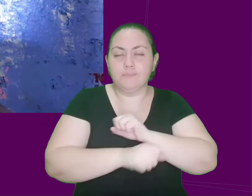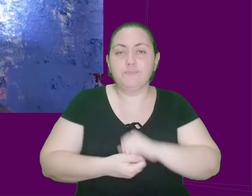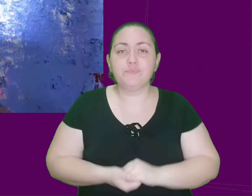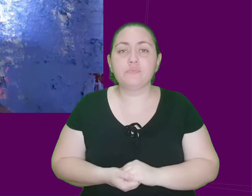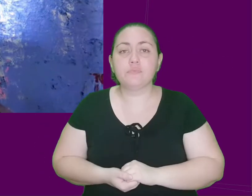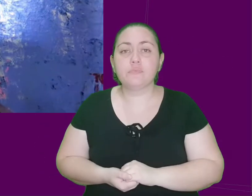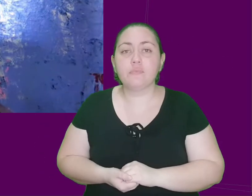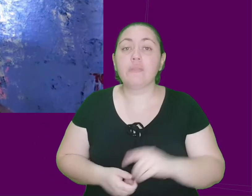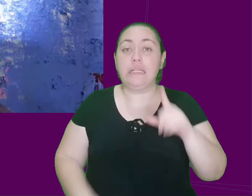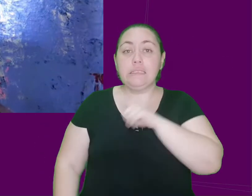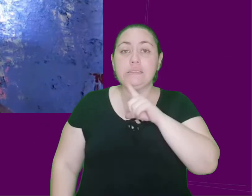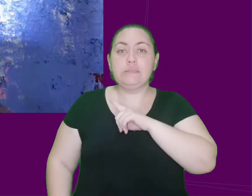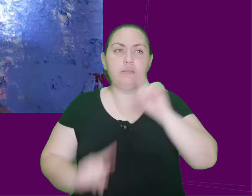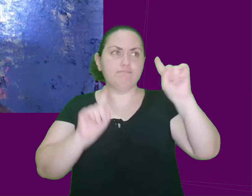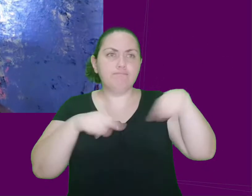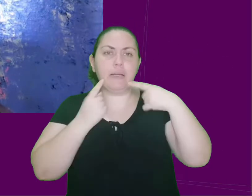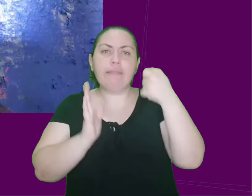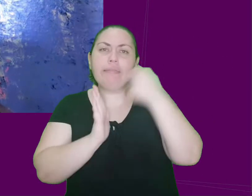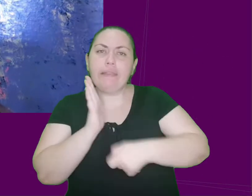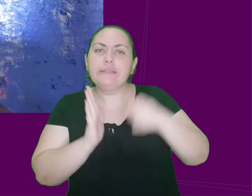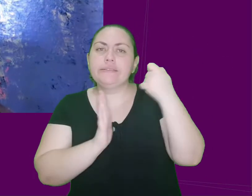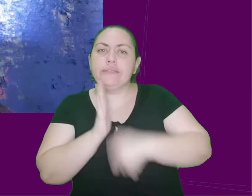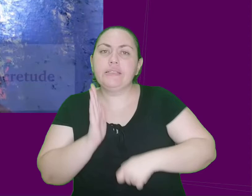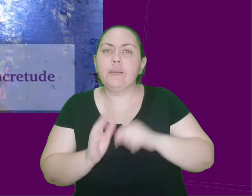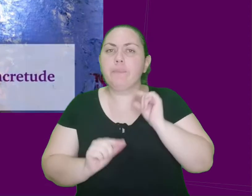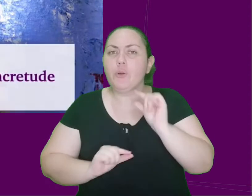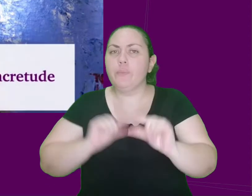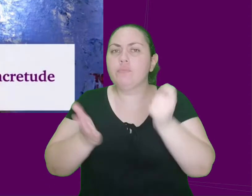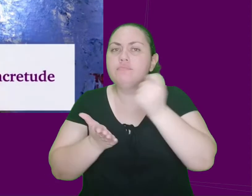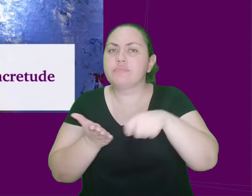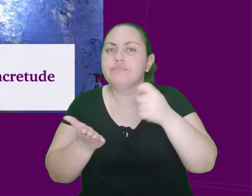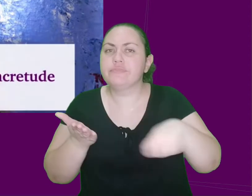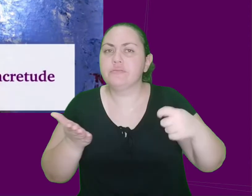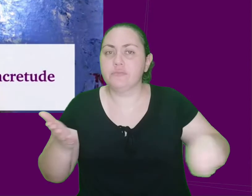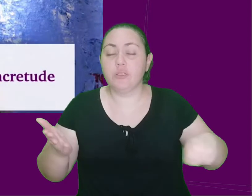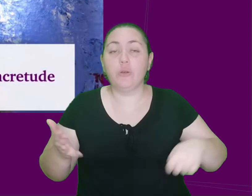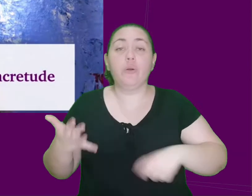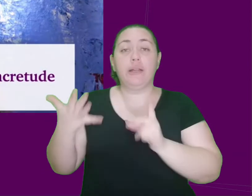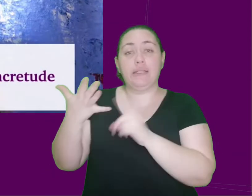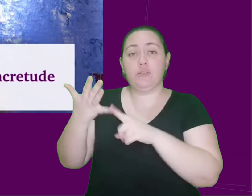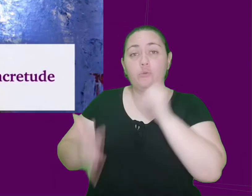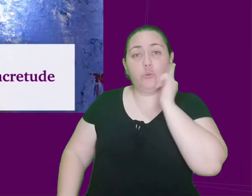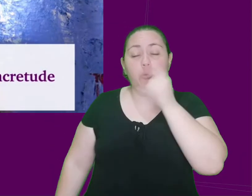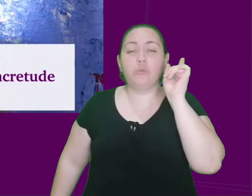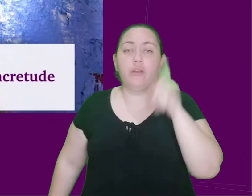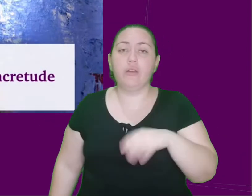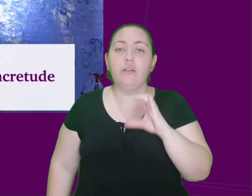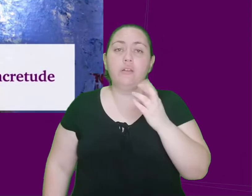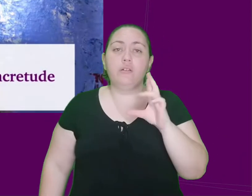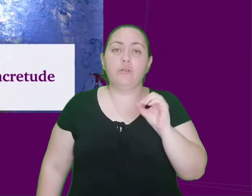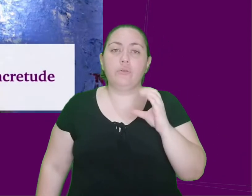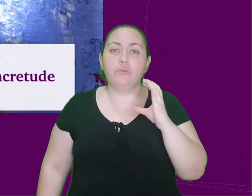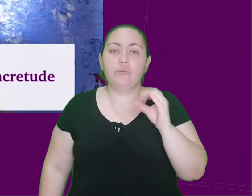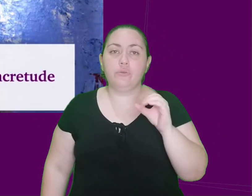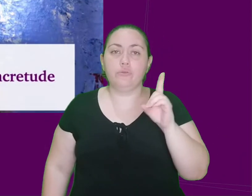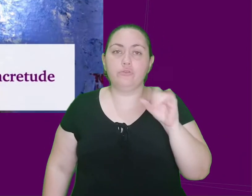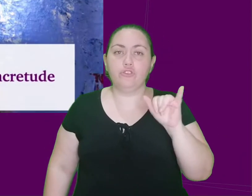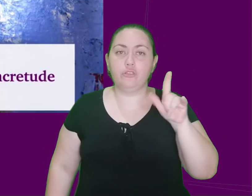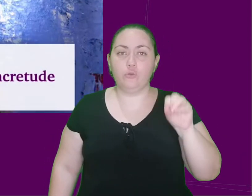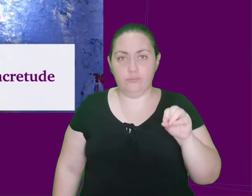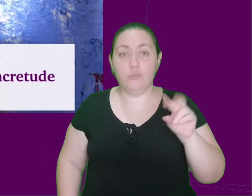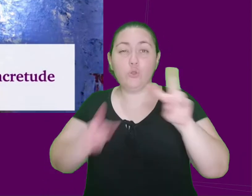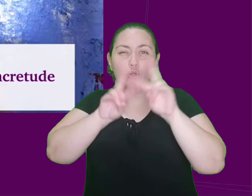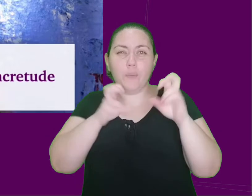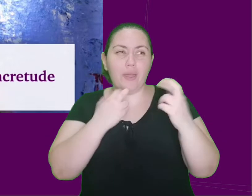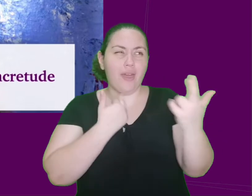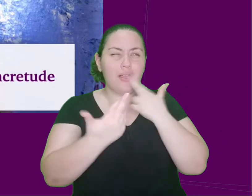é testado em poucas pinceladas. O quinto conto seria O Crocodilo. A temática sobre o relacionamento perderia